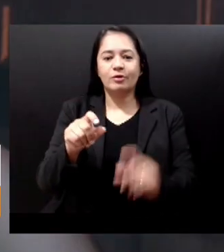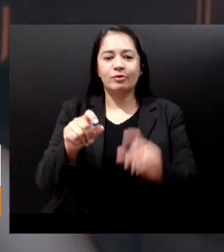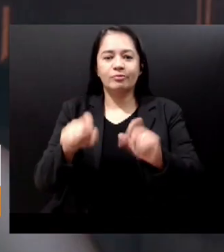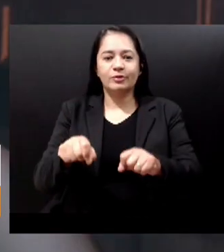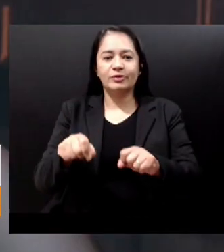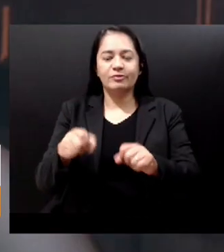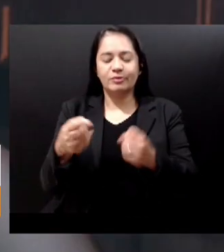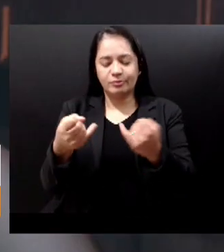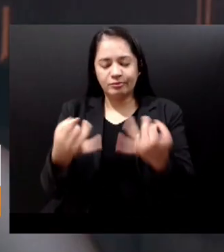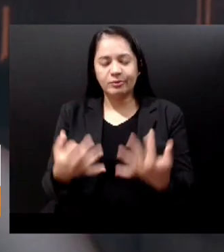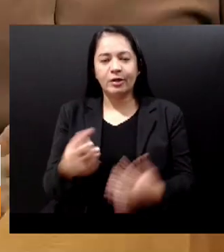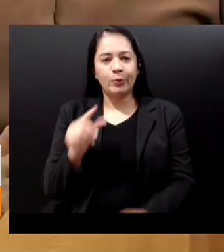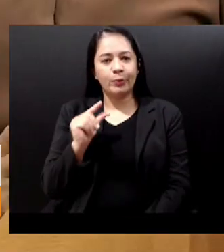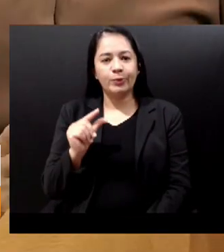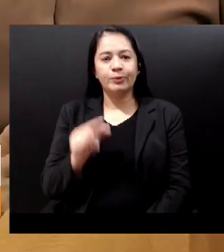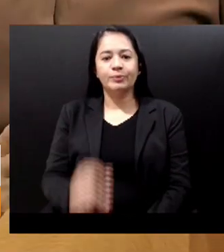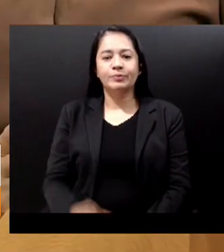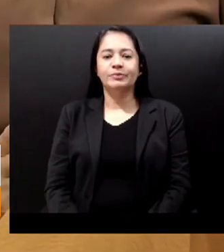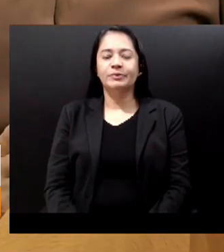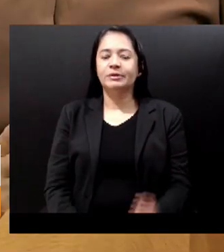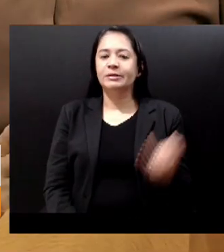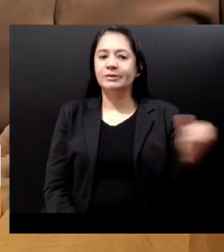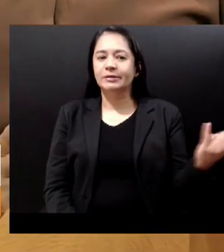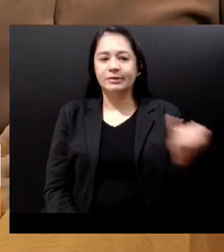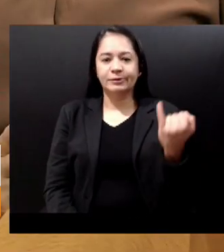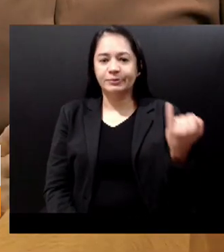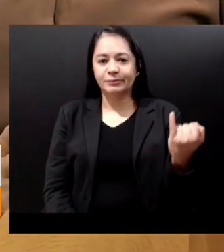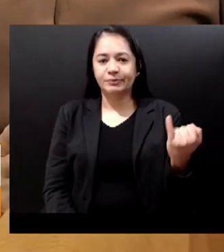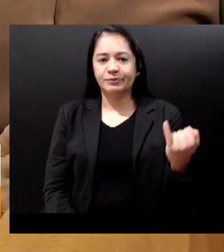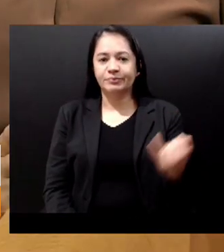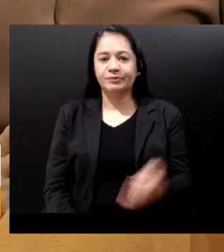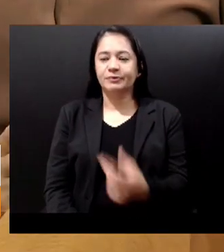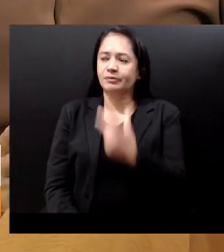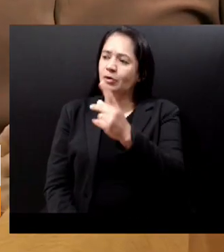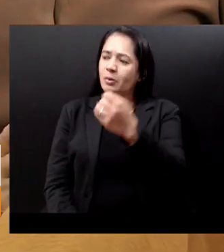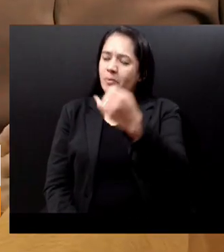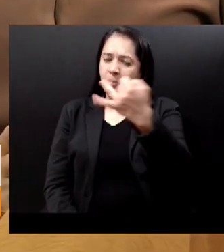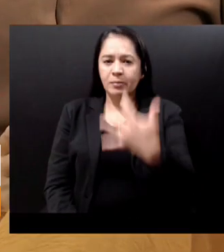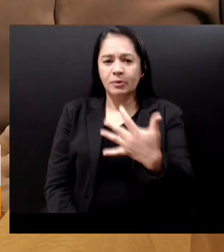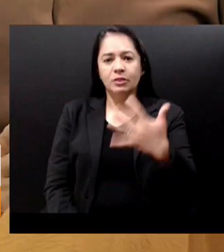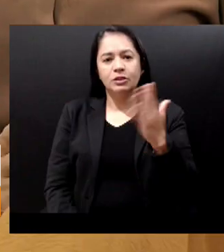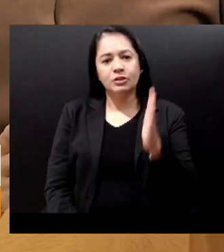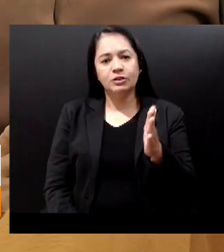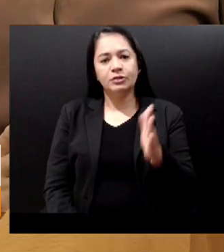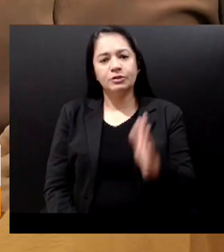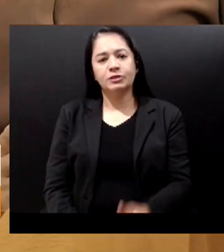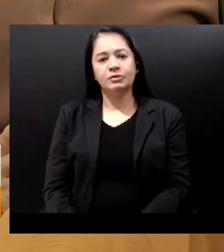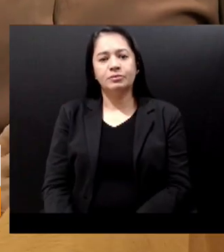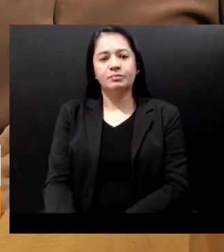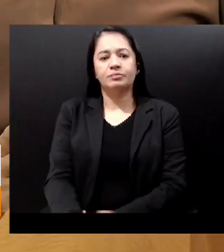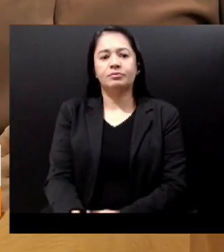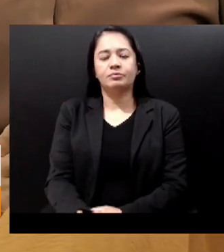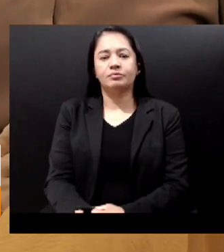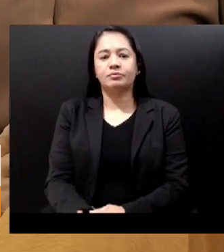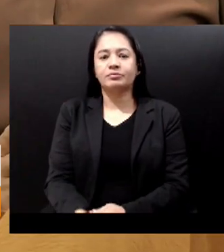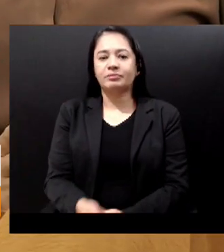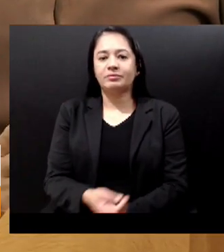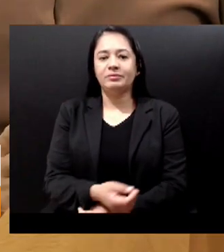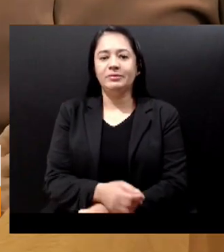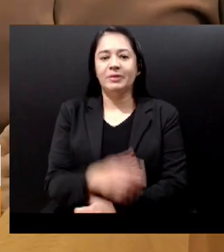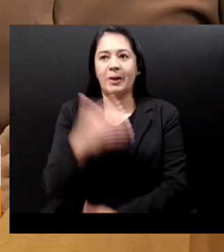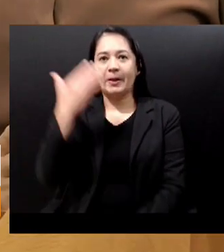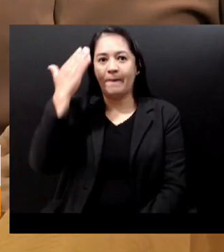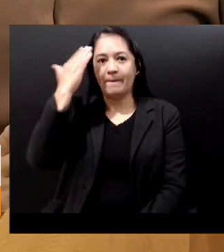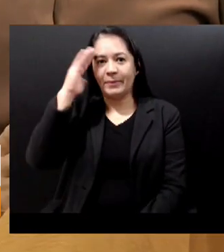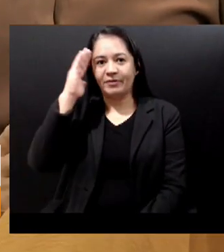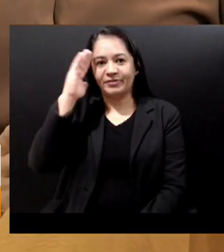pouquinho. Importantíssima sua fala e já nos direciona para um breve entendimento, né,